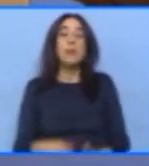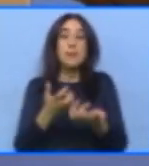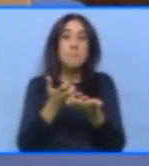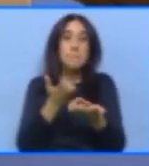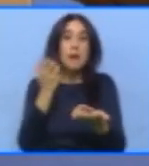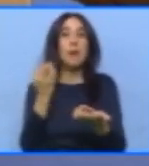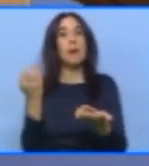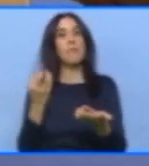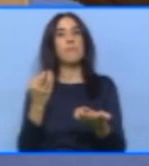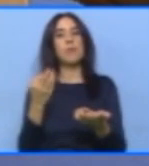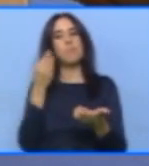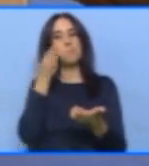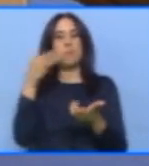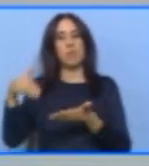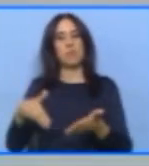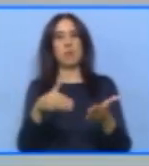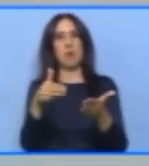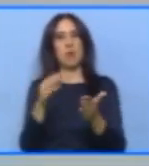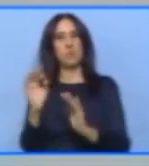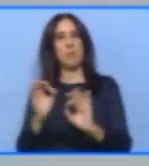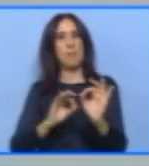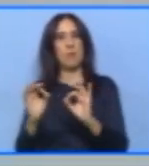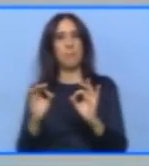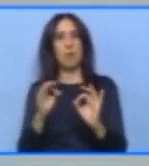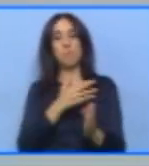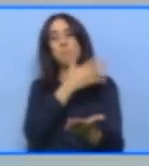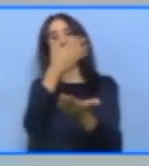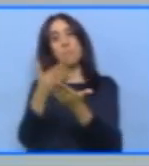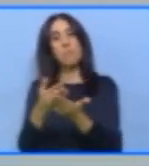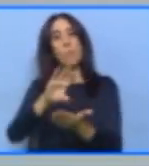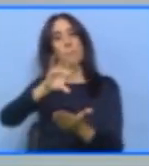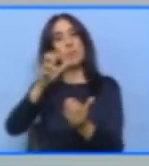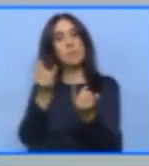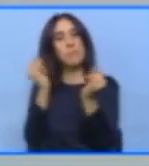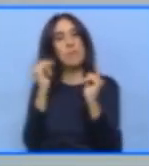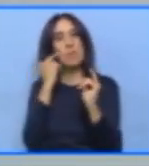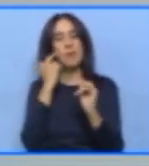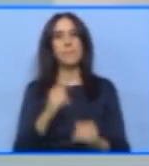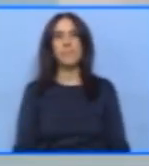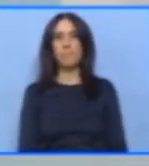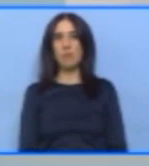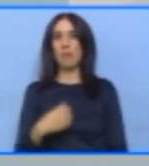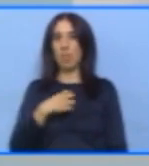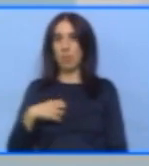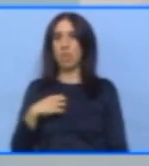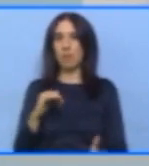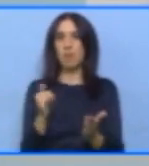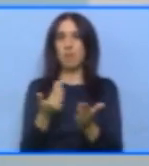traçou todo o seu itinerário até a independência do país. Uma ação incómoda em período